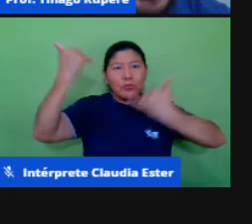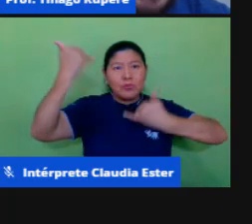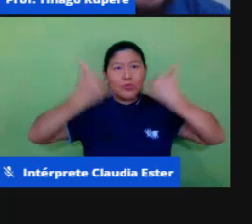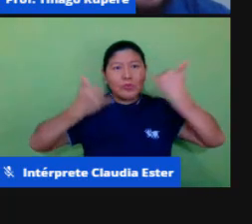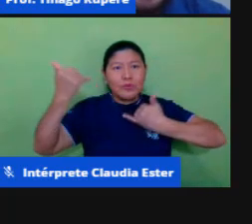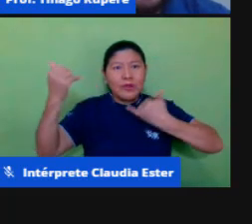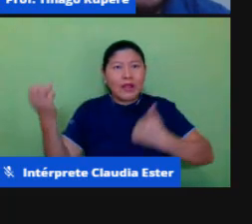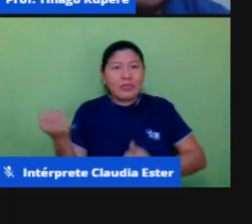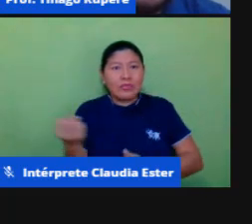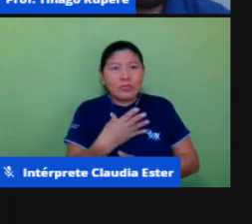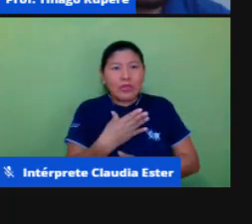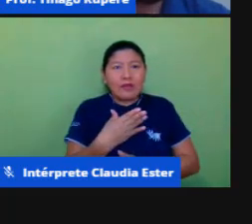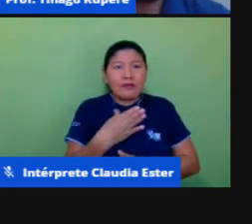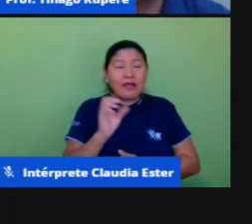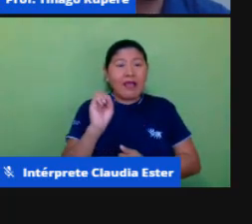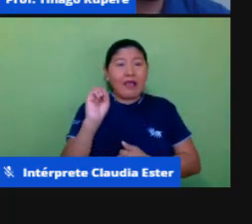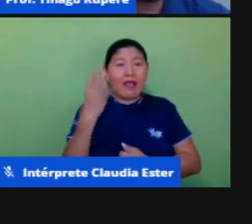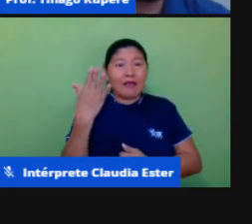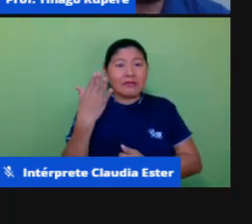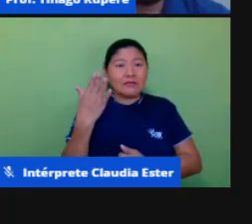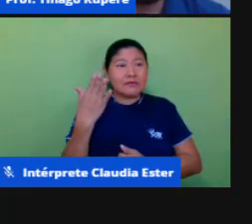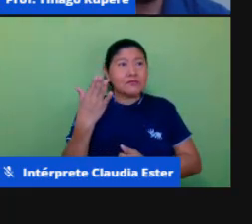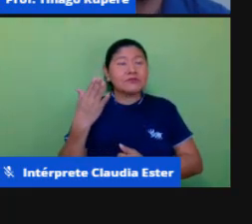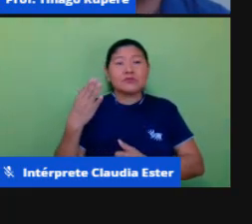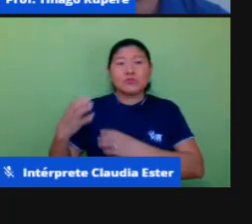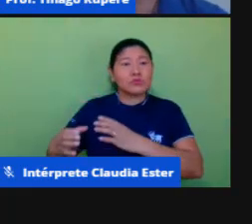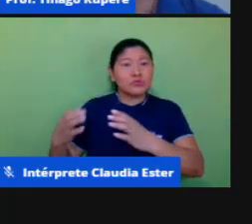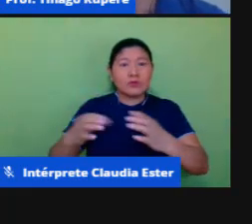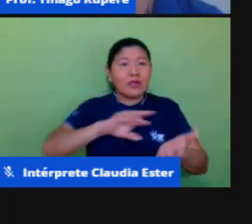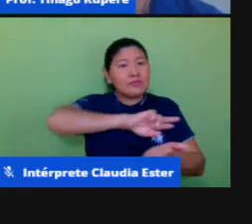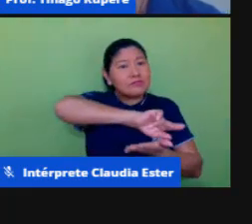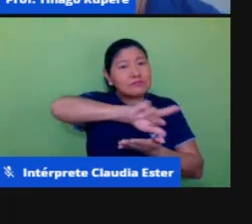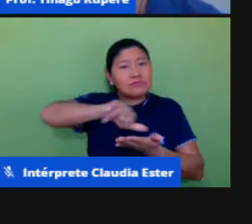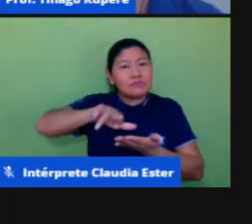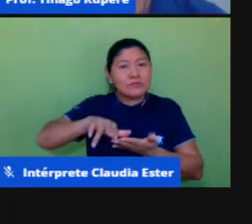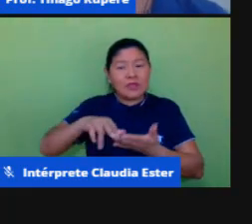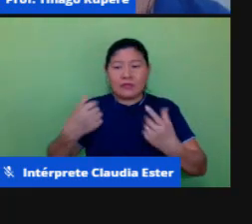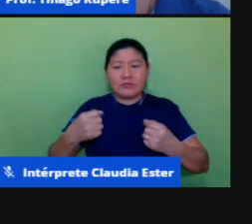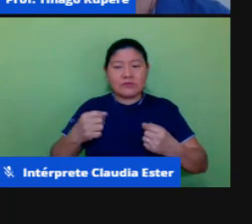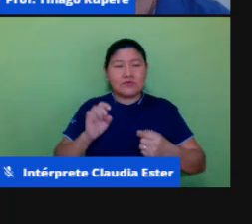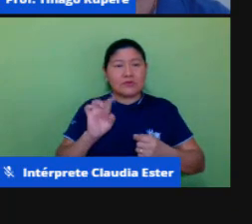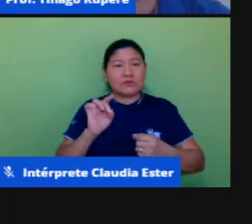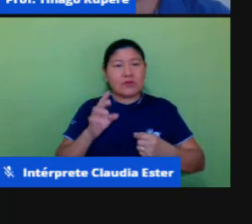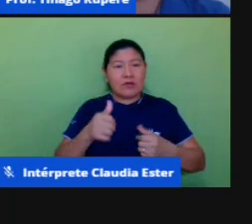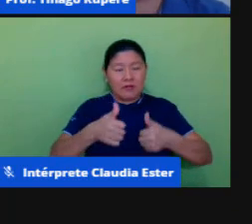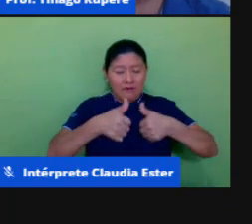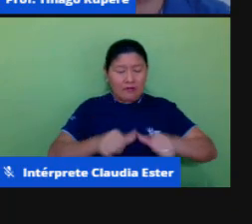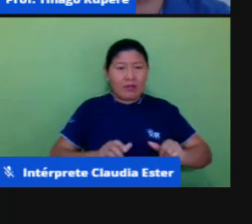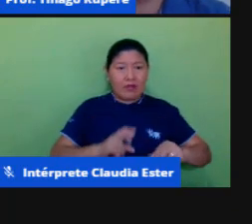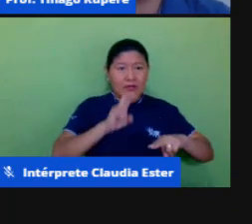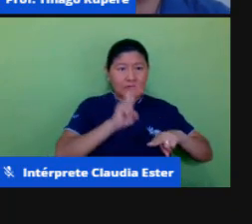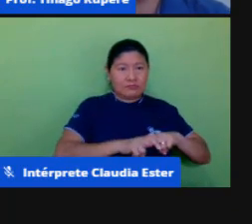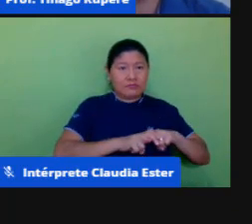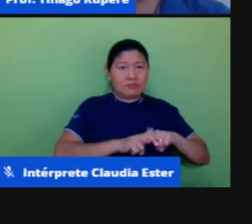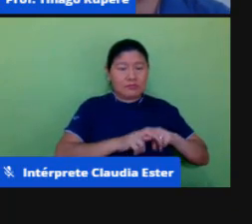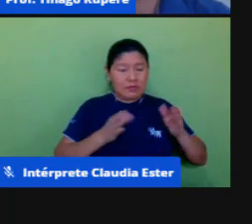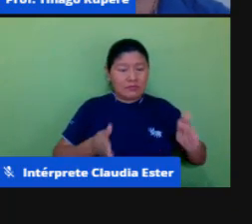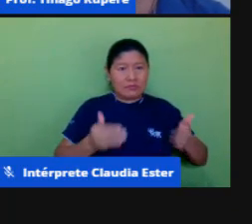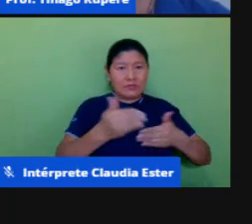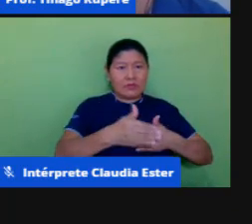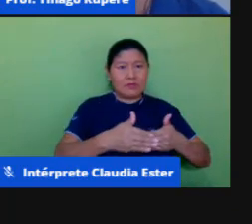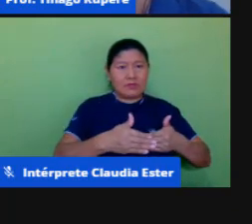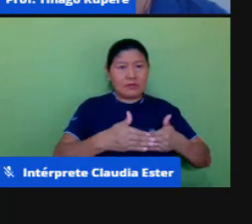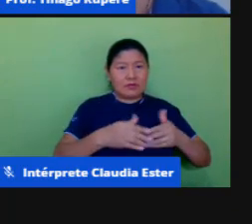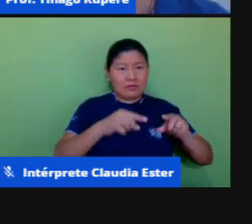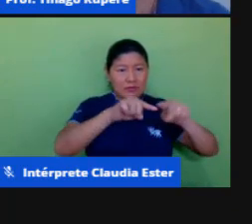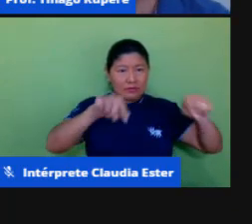em qualquer lugar, não necessariamente no banco da escola. Por que nós estamos trazendo isso aqui? Para ficar claro,